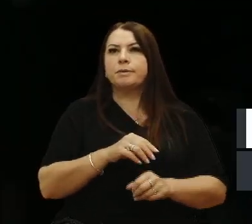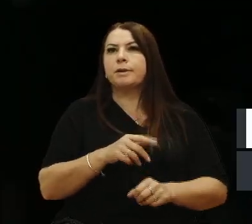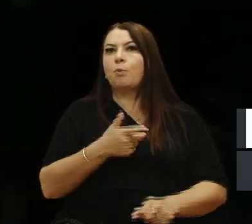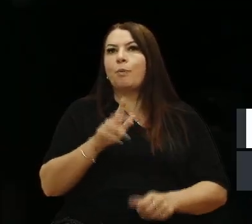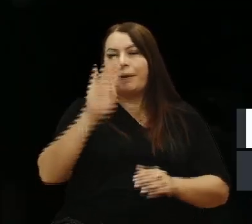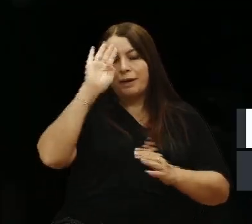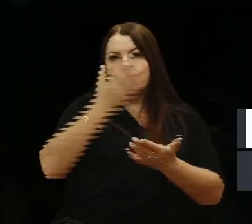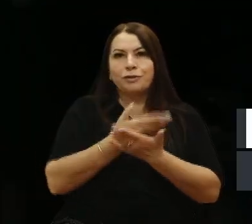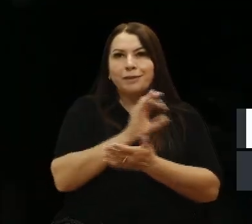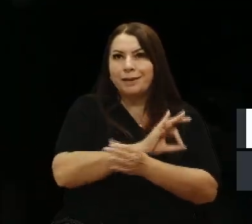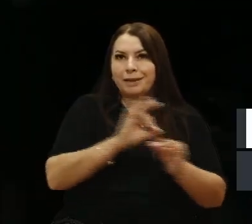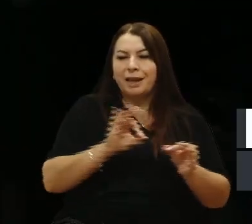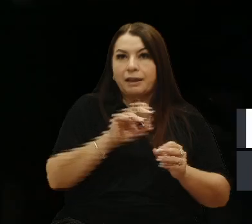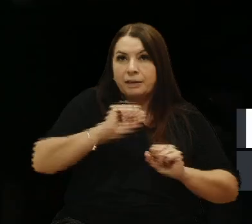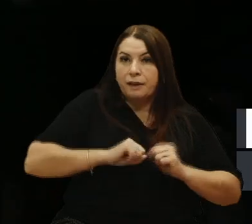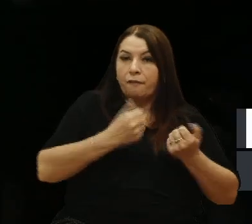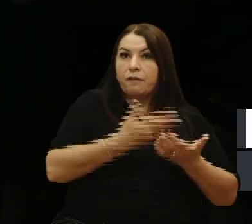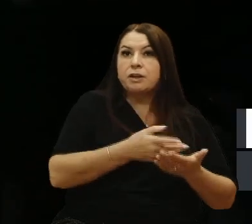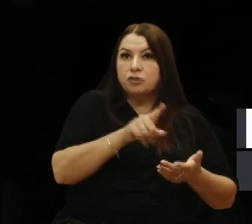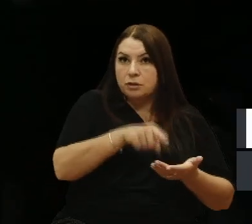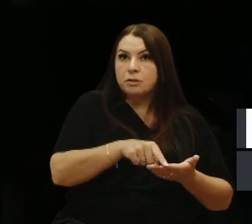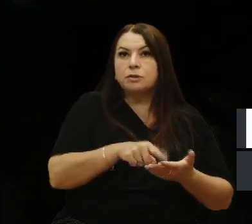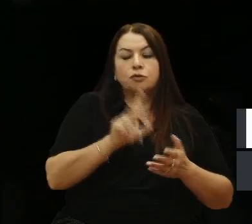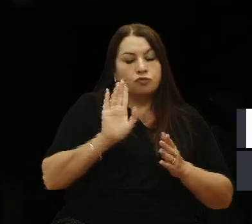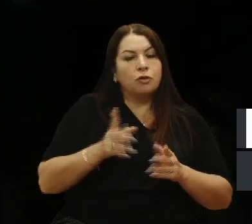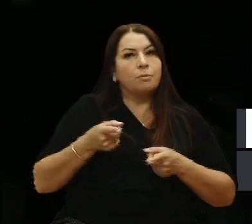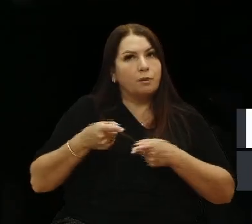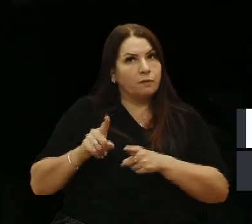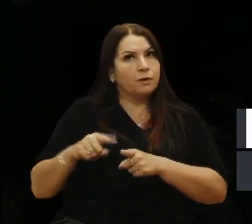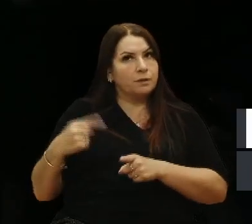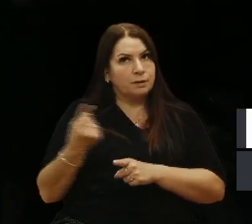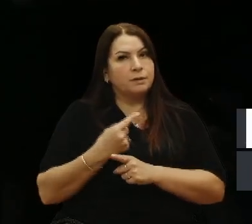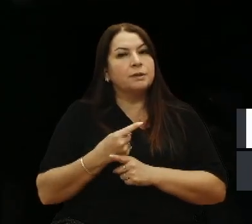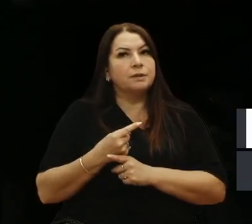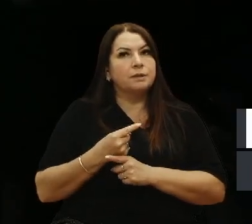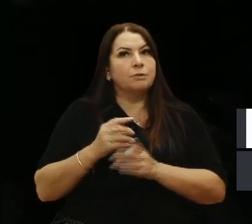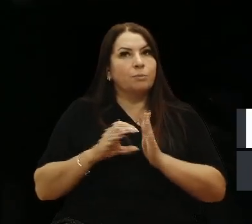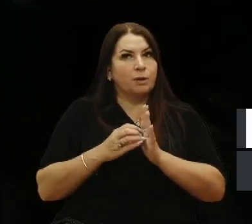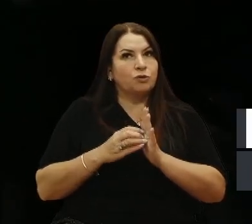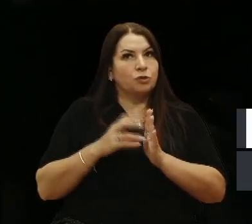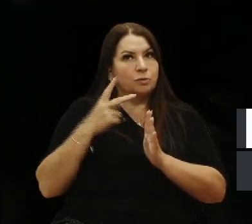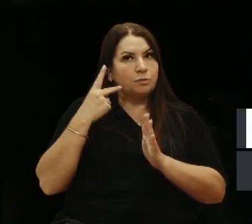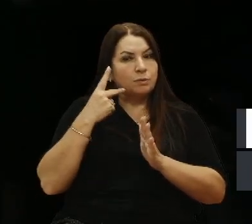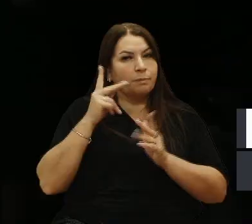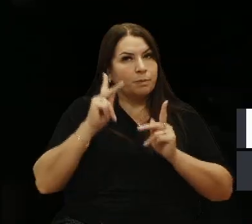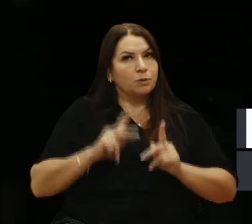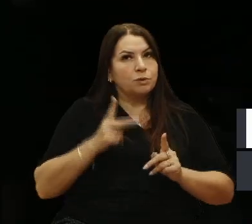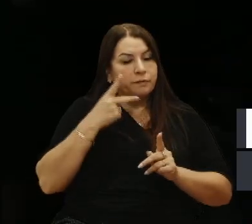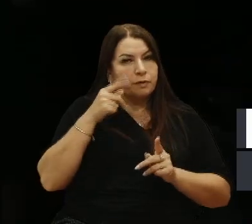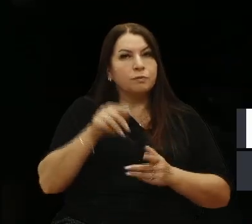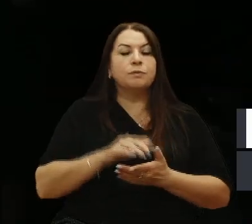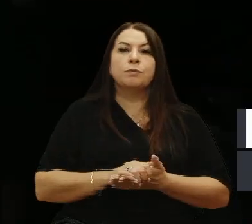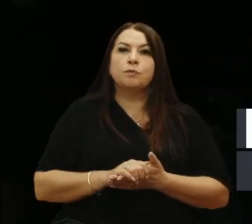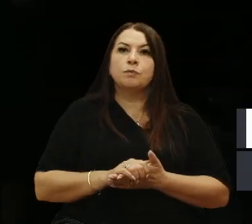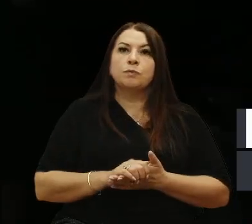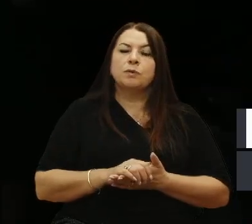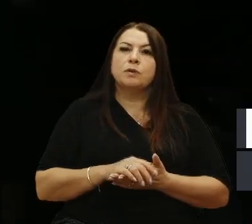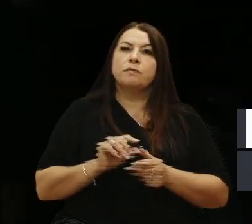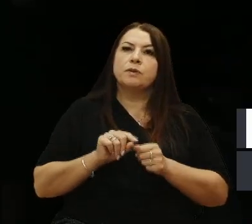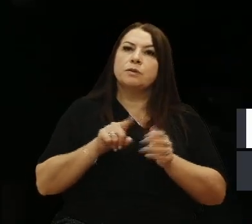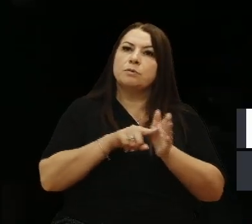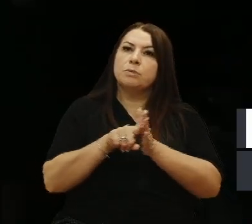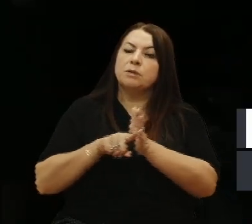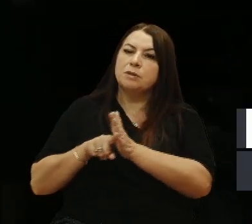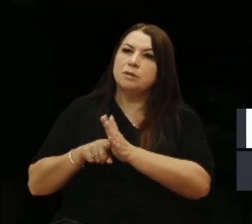e defende o ateísmo e não sei o quê. Eu já fiz provocações para o nosso partido mesmo e para as pessoas que falam isso, de fazerem uma pesquisa